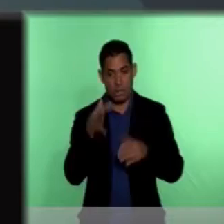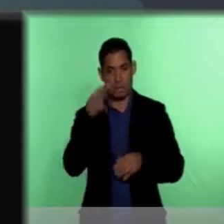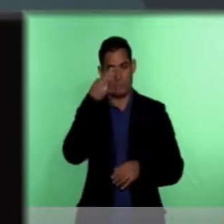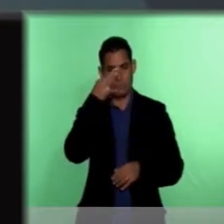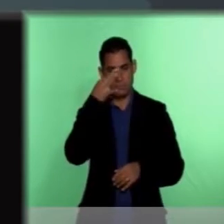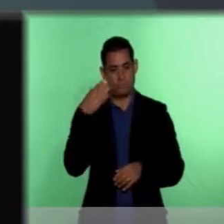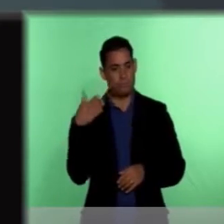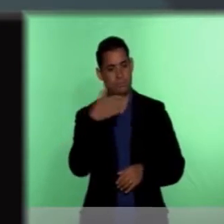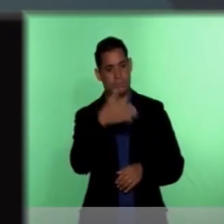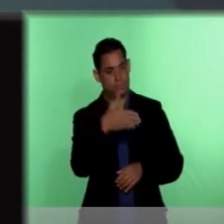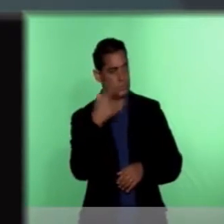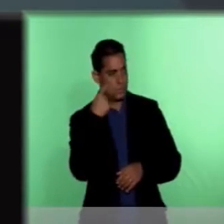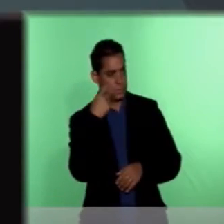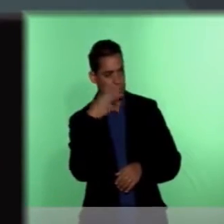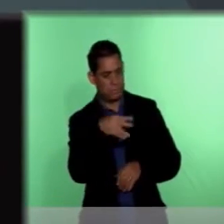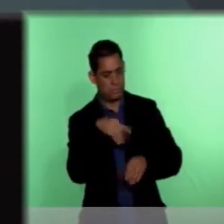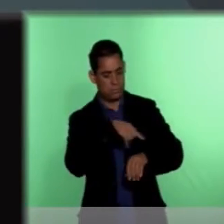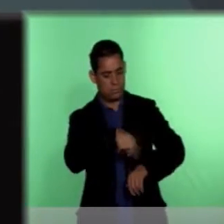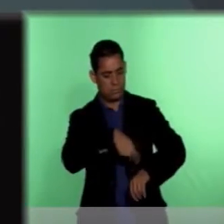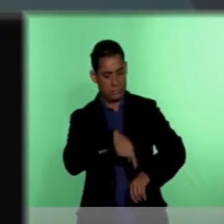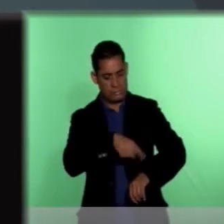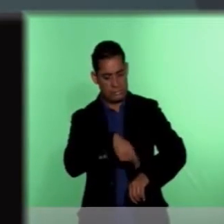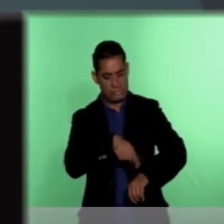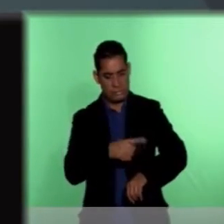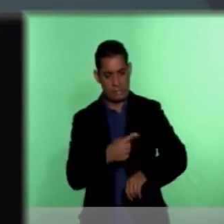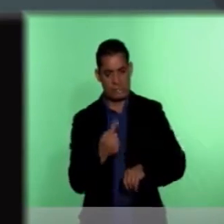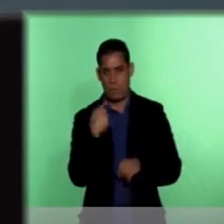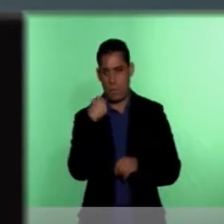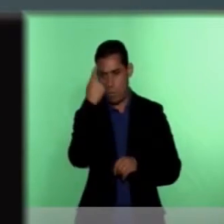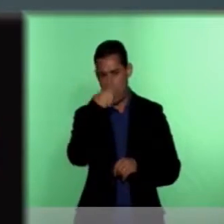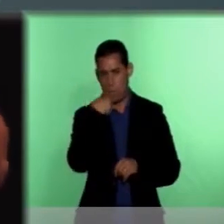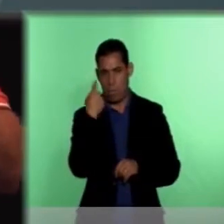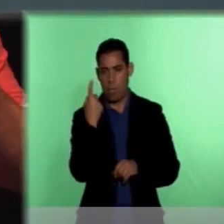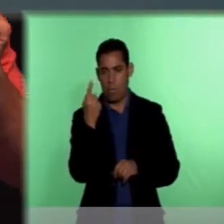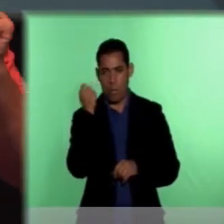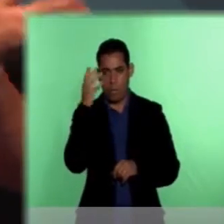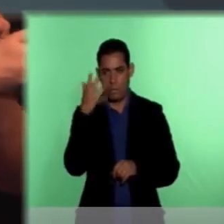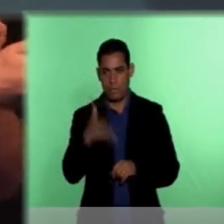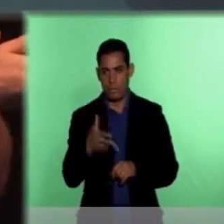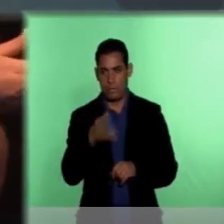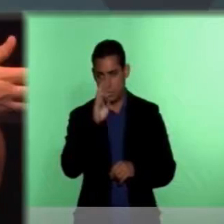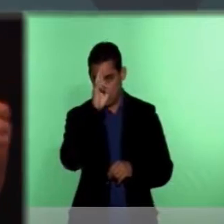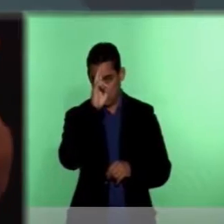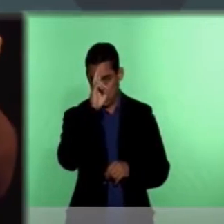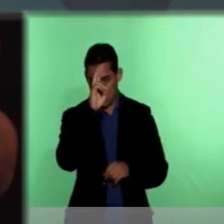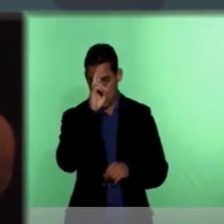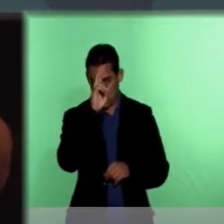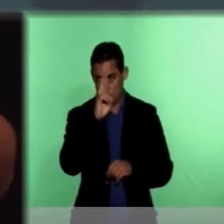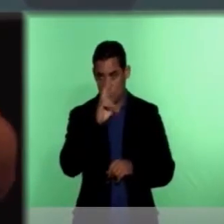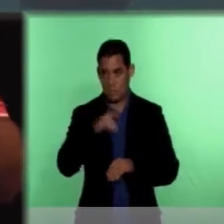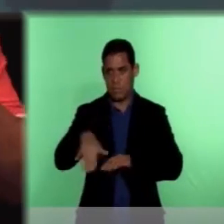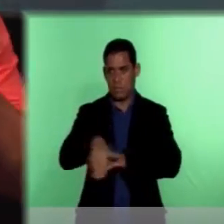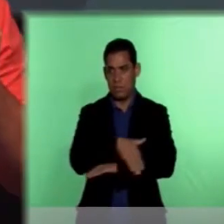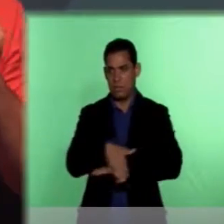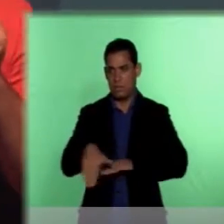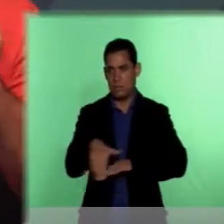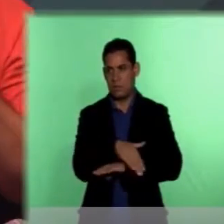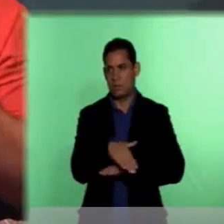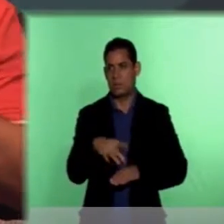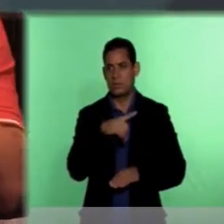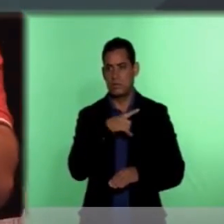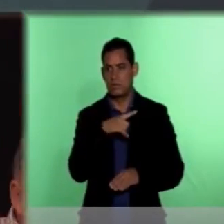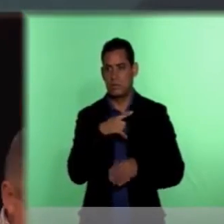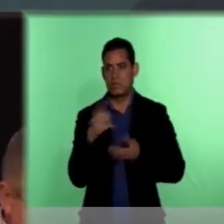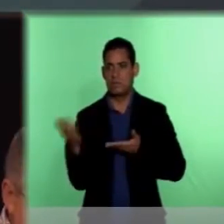no fuso horário, no jet lag da viagem, eu não conseguia dormir, meia-noite eu saí na rua e tinha uma série de